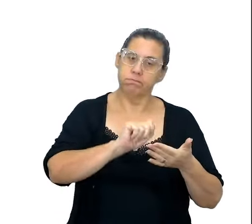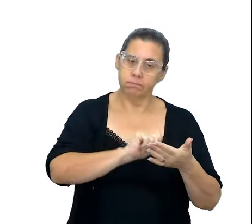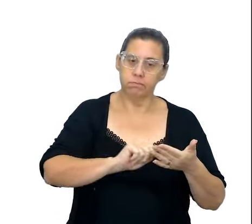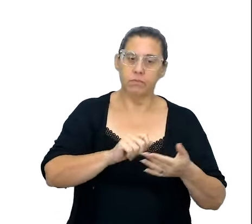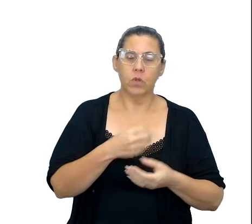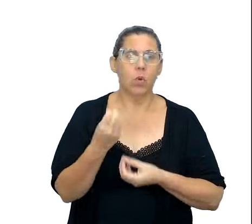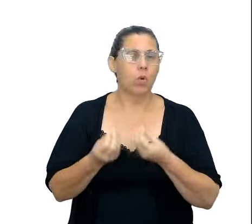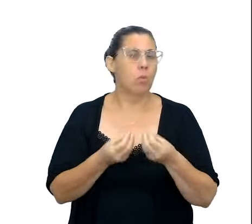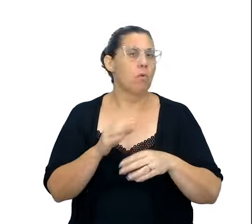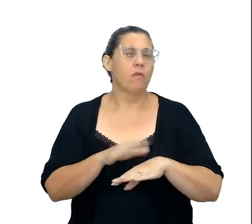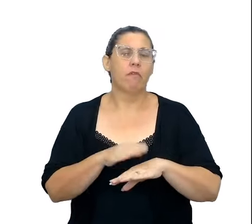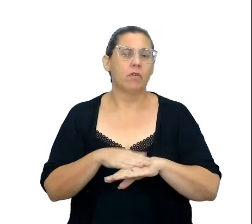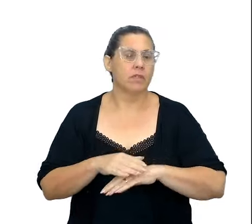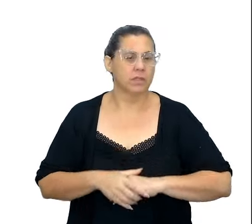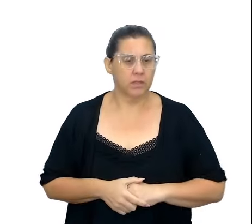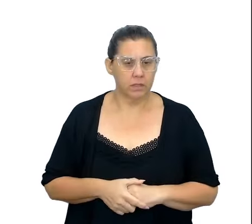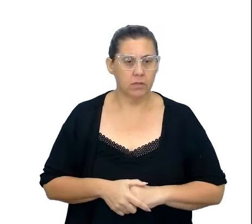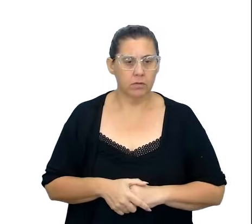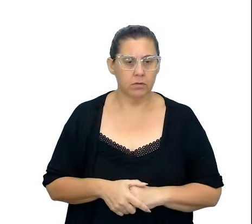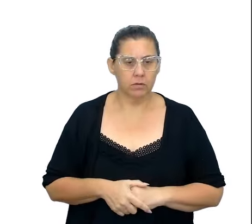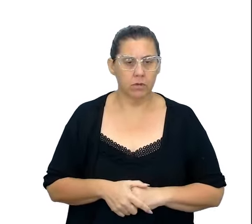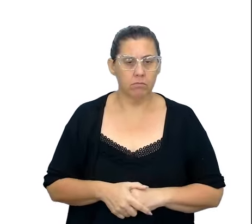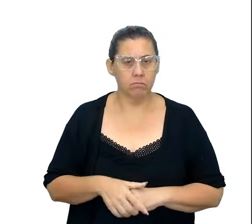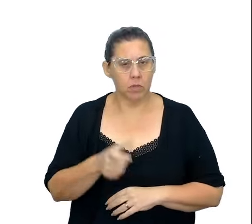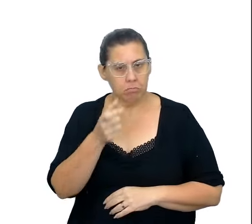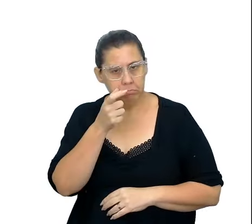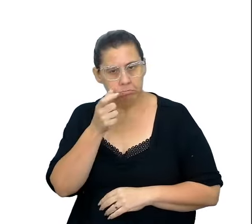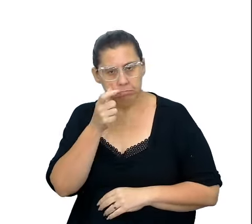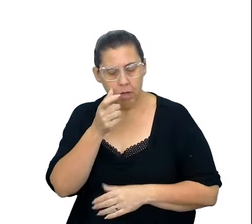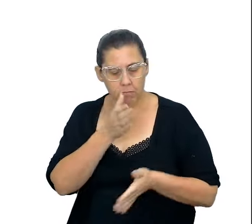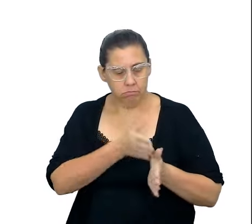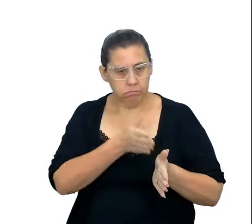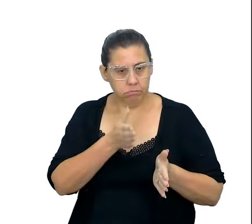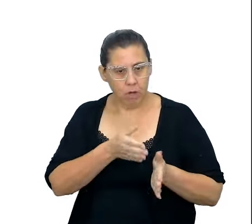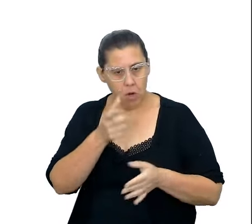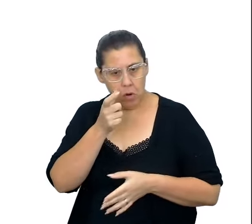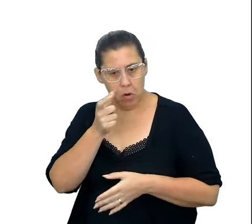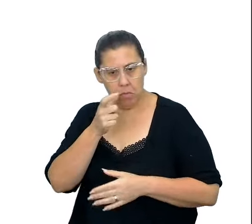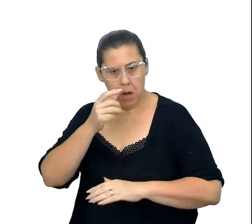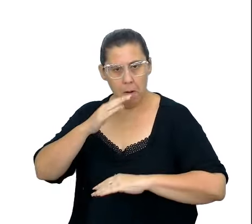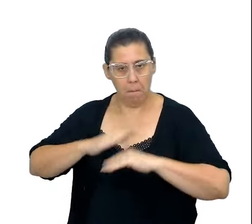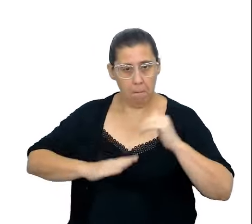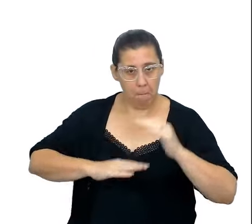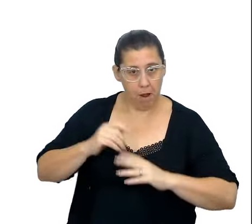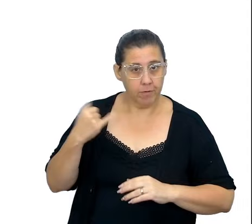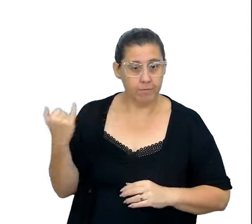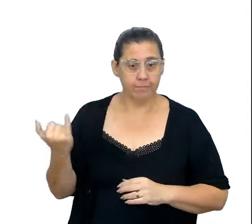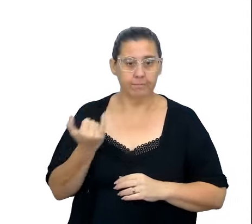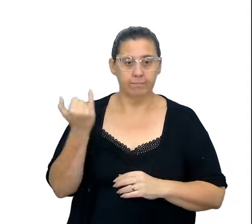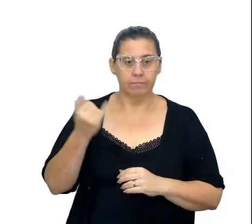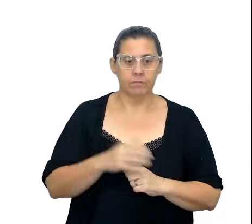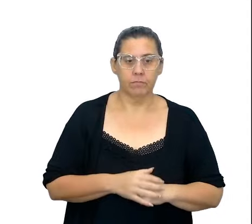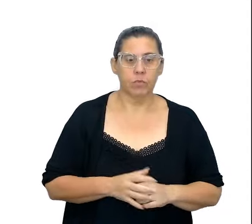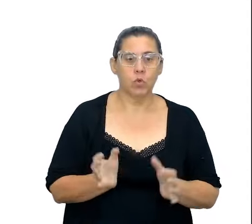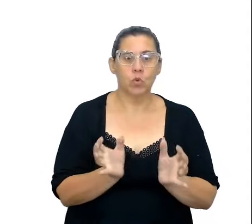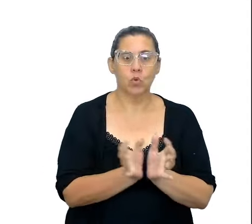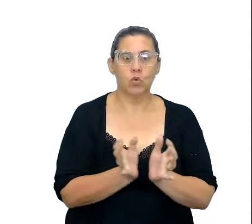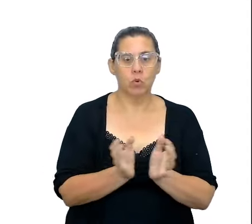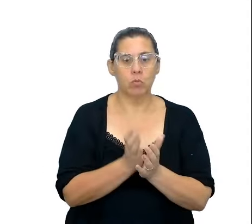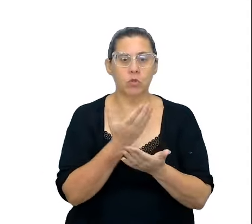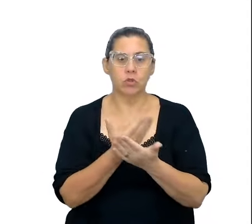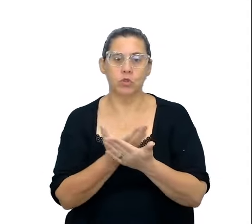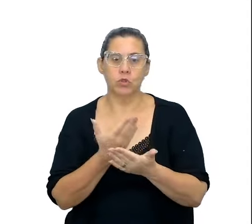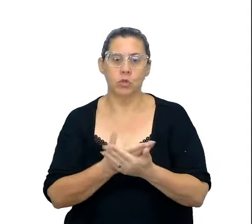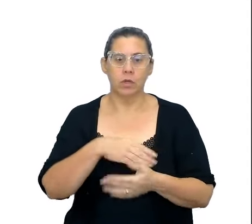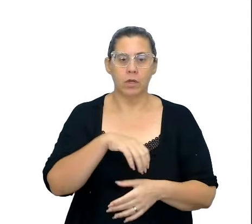que a gente vai fazer, então? Vamos seguir aqui alguns passos. Observar as habilidades essenciais e o conjunto de aulas